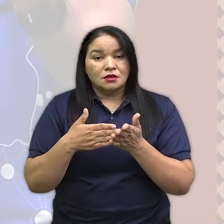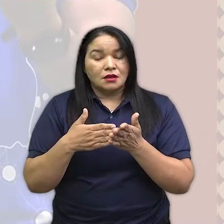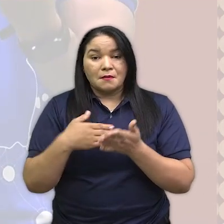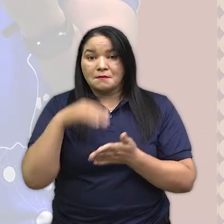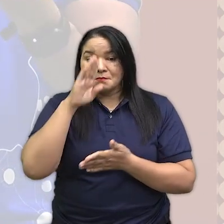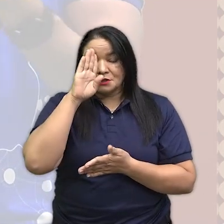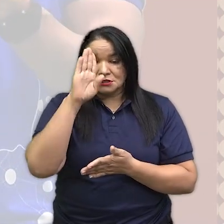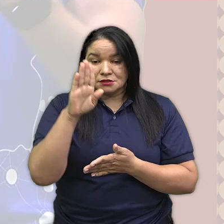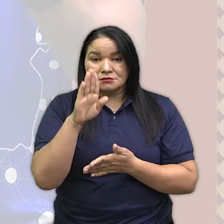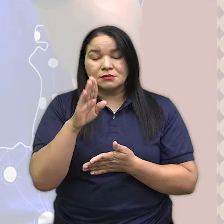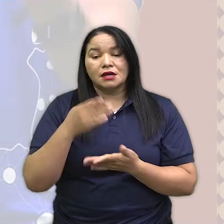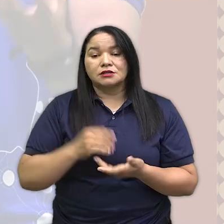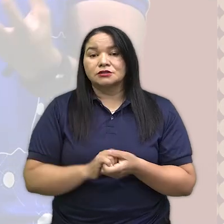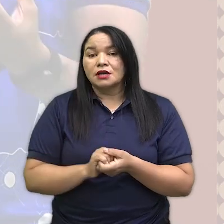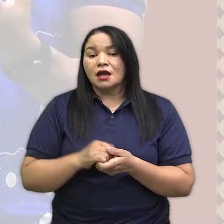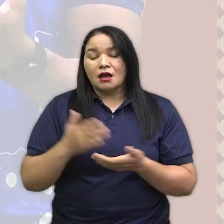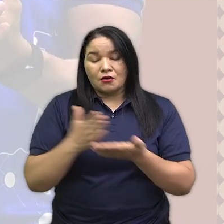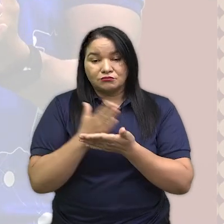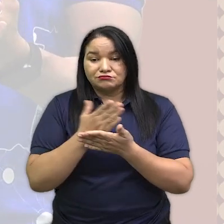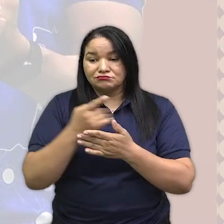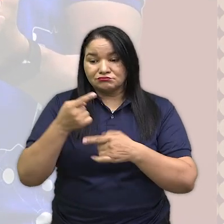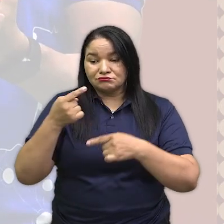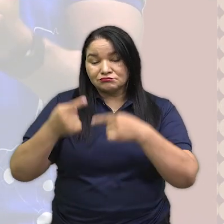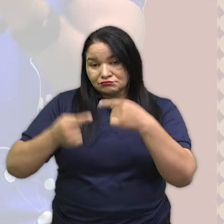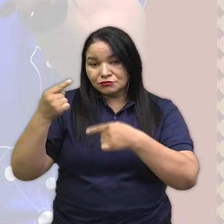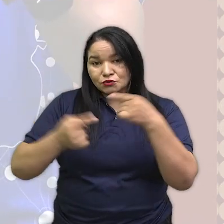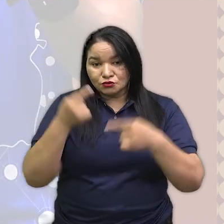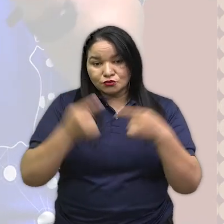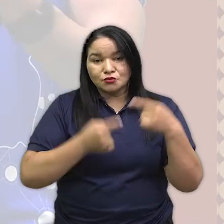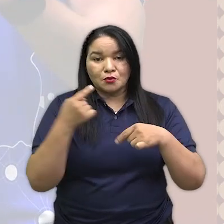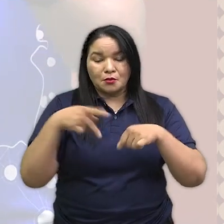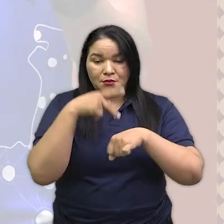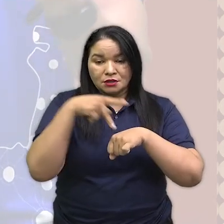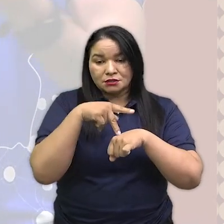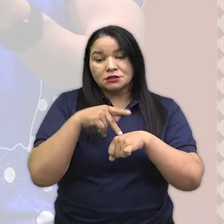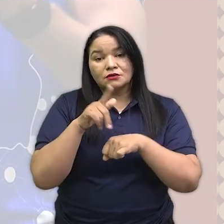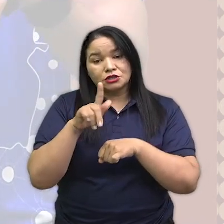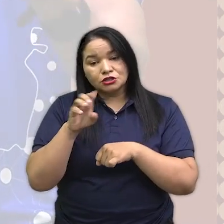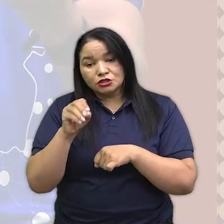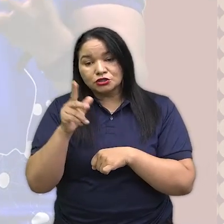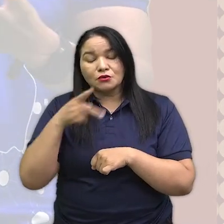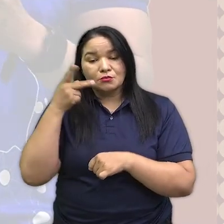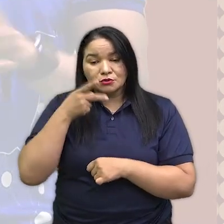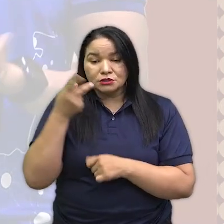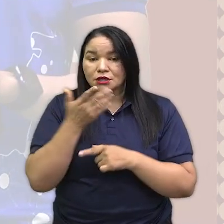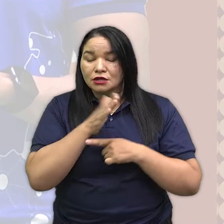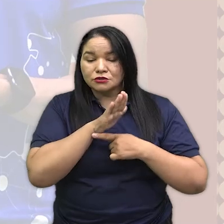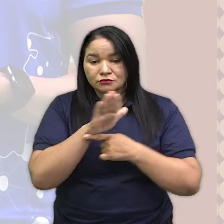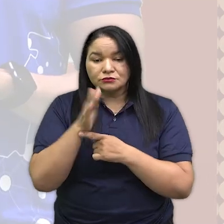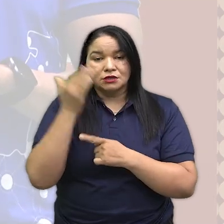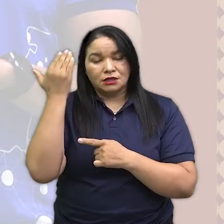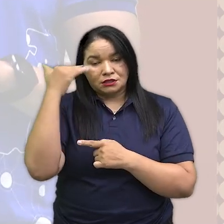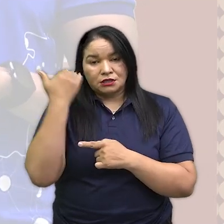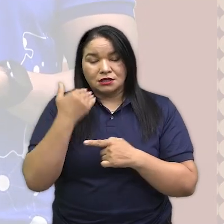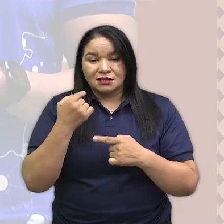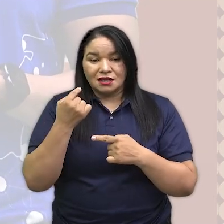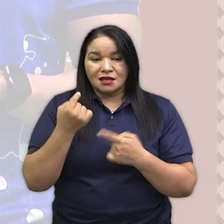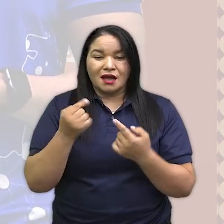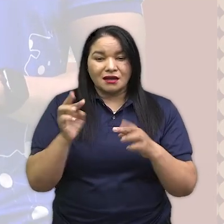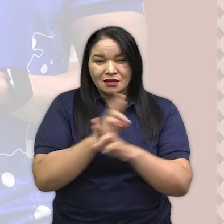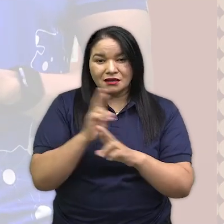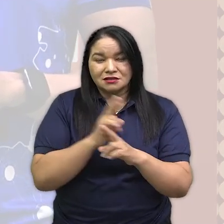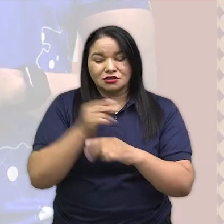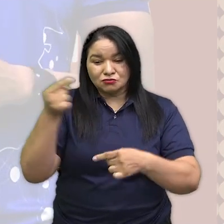são objetos, de disputas ali por países, a geopolítica ajuda a gente a entender um pouco como é essa relação de disputa por